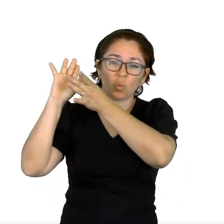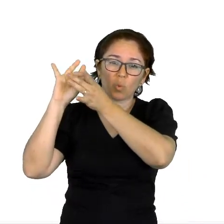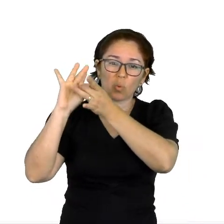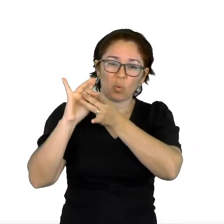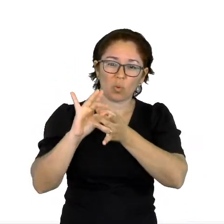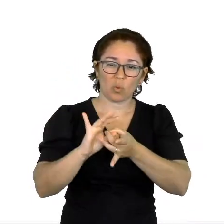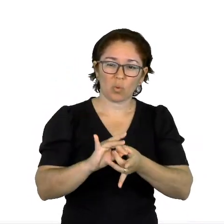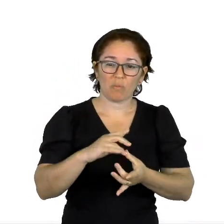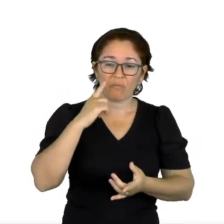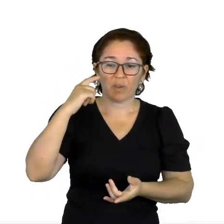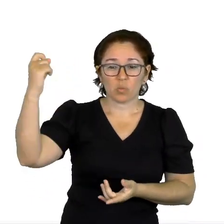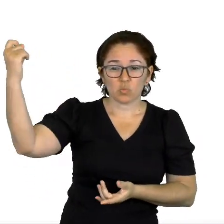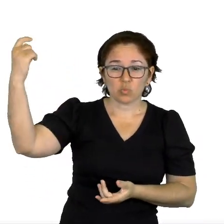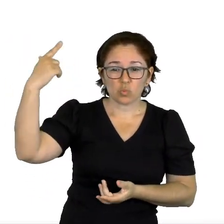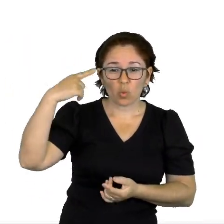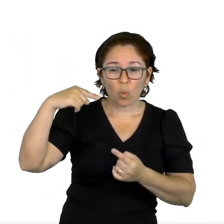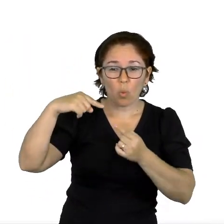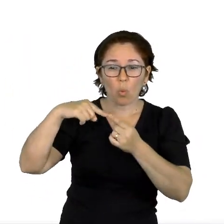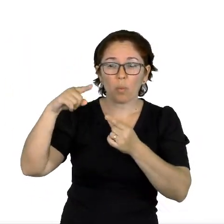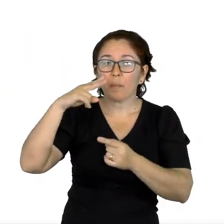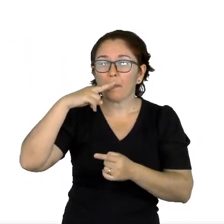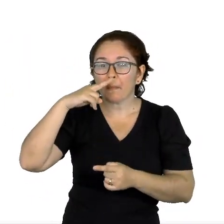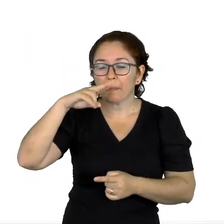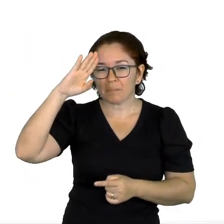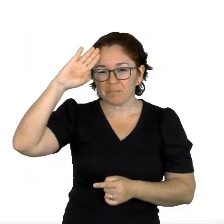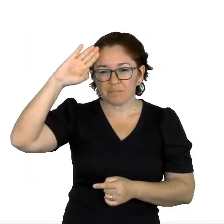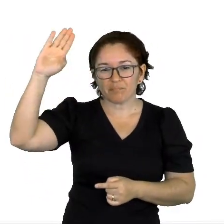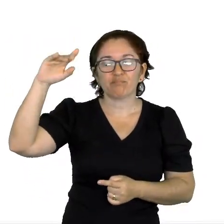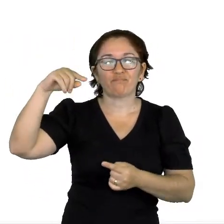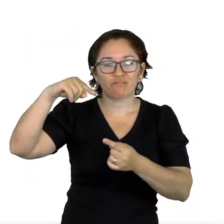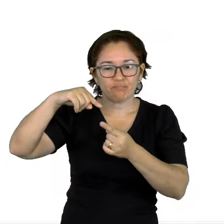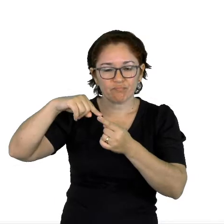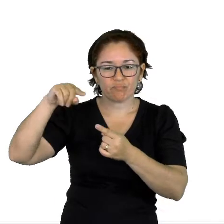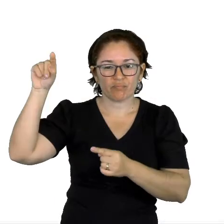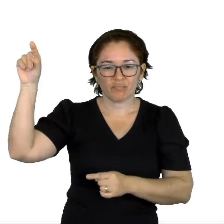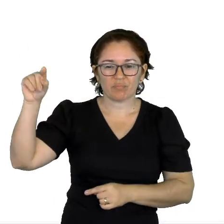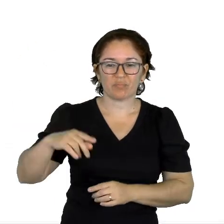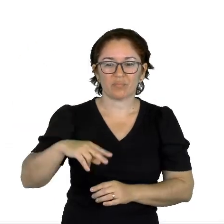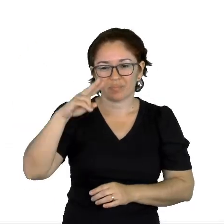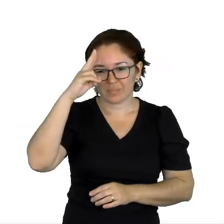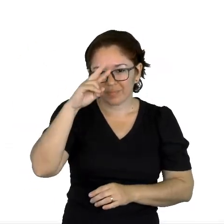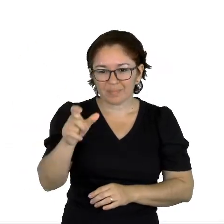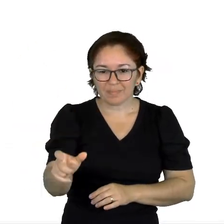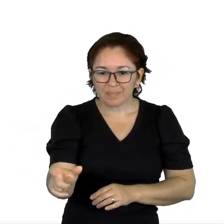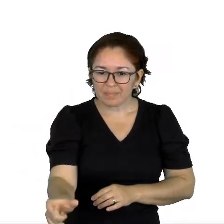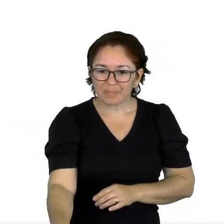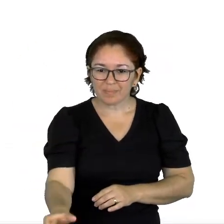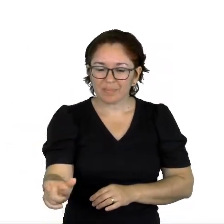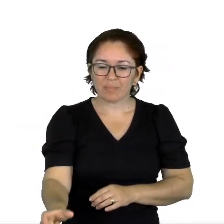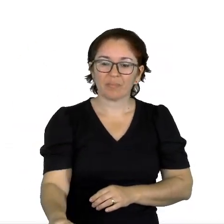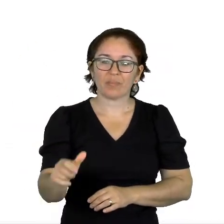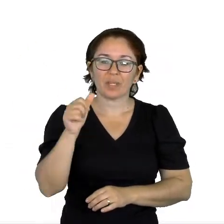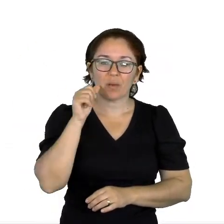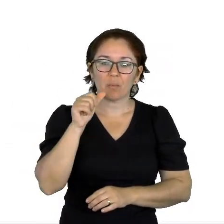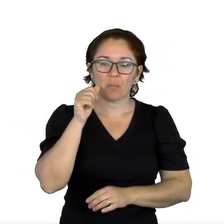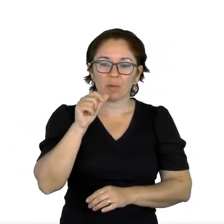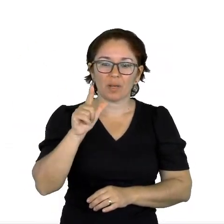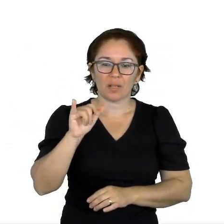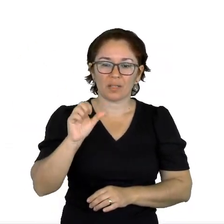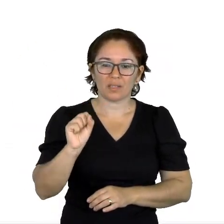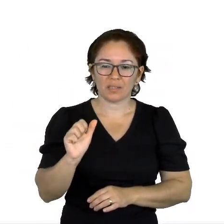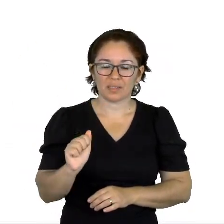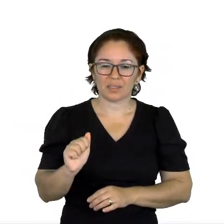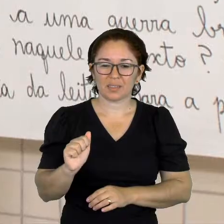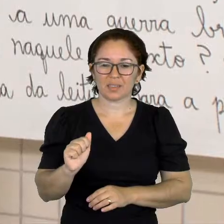nazismo. Vocês sabem que a pequena Liesel, que é a protagonista dessa história, ela vive no período de